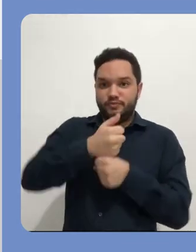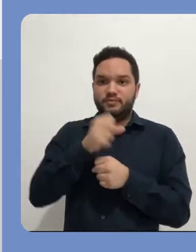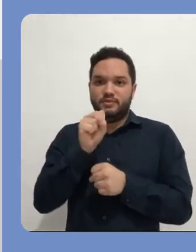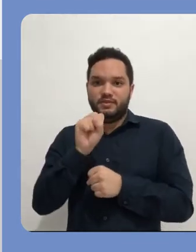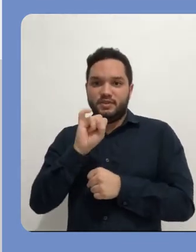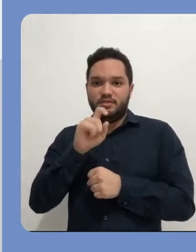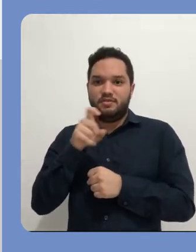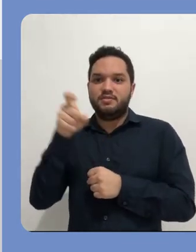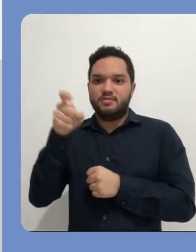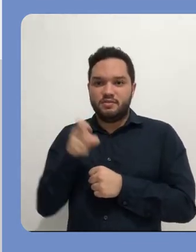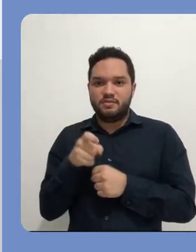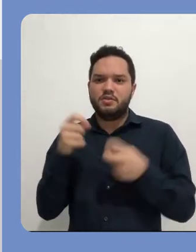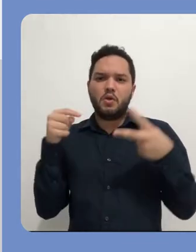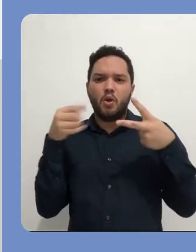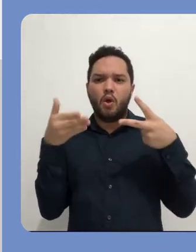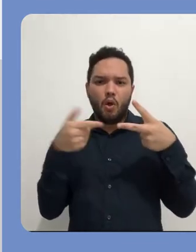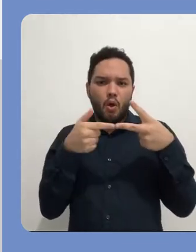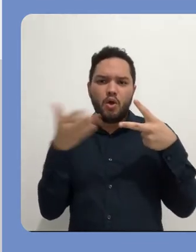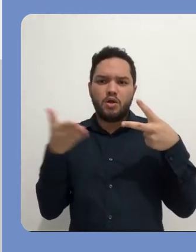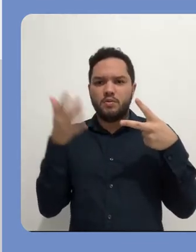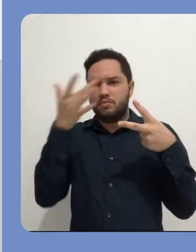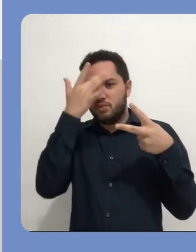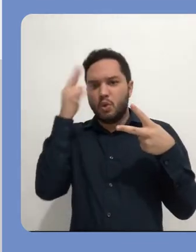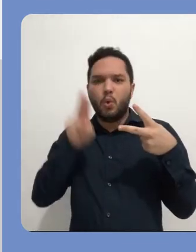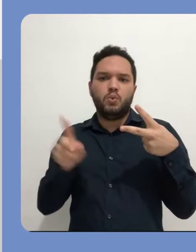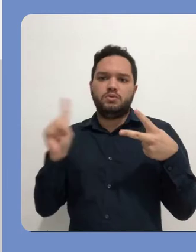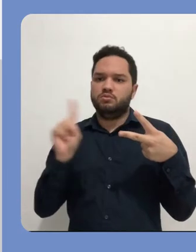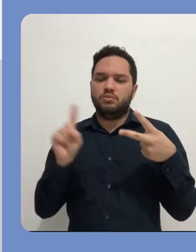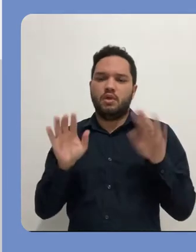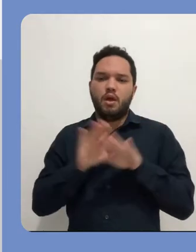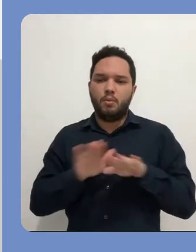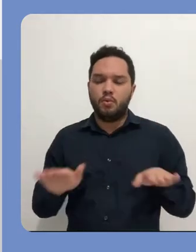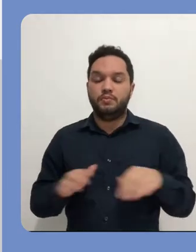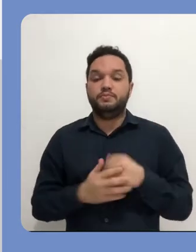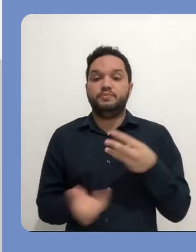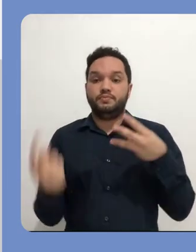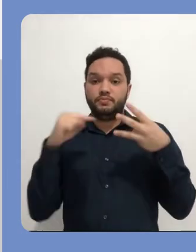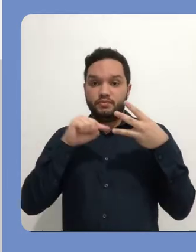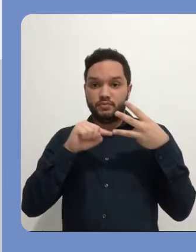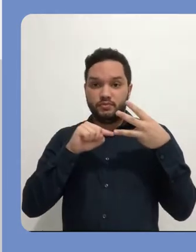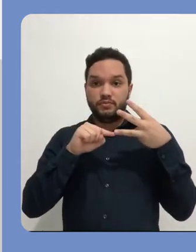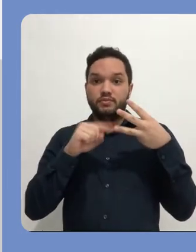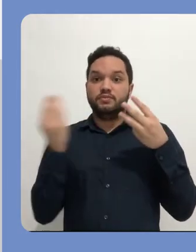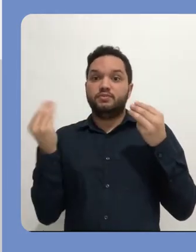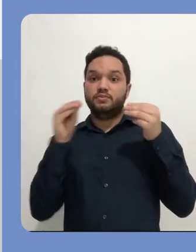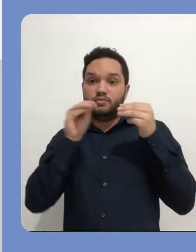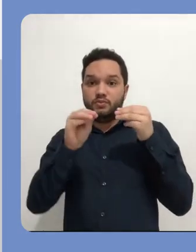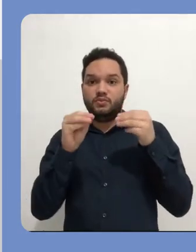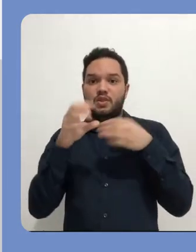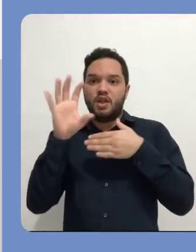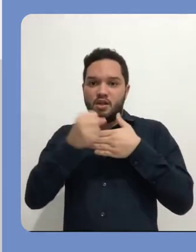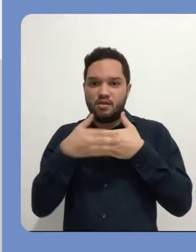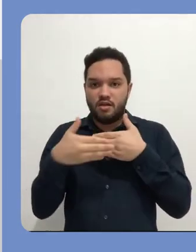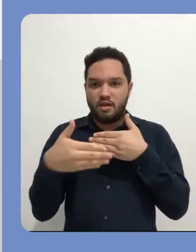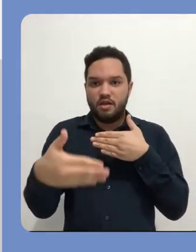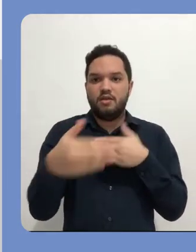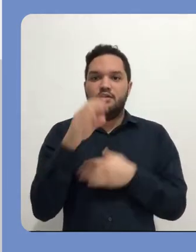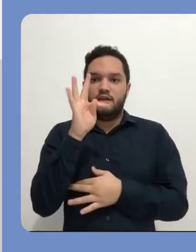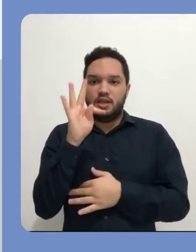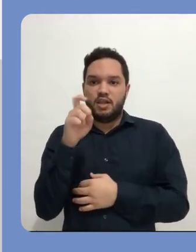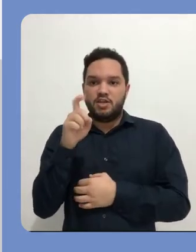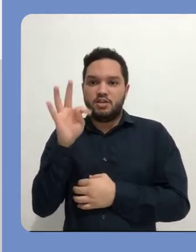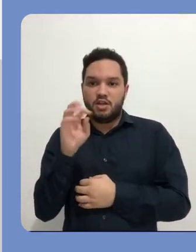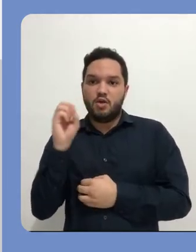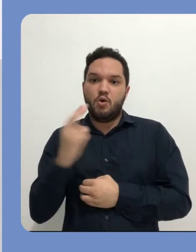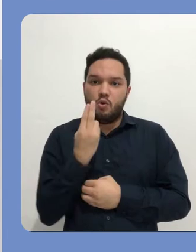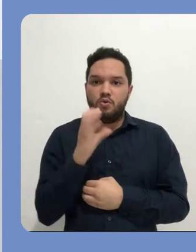extensão, que foi substituído pelo SIGPEX. Hoje é uma aplicação obsoleta. E também